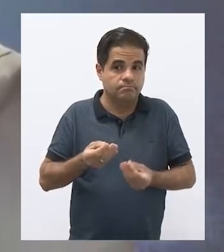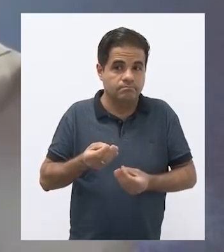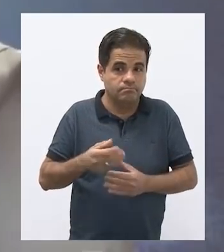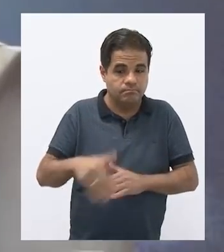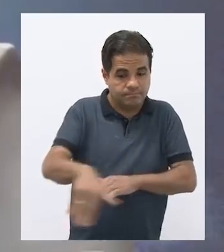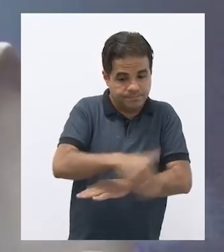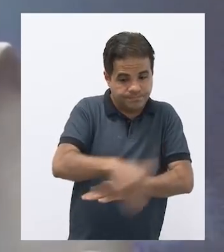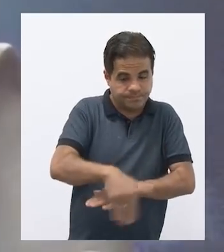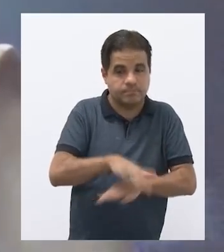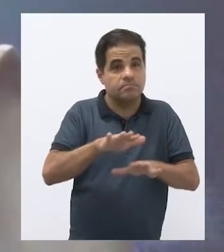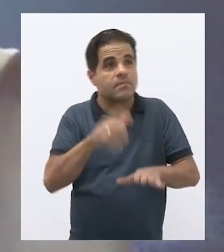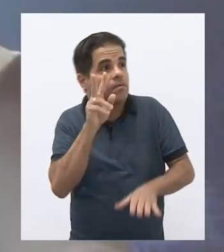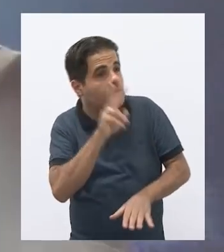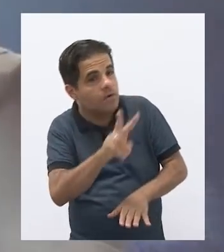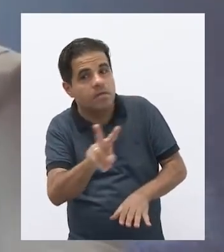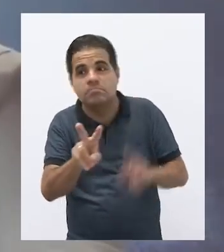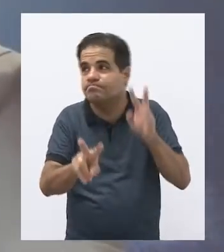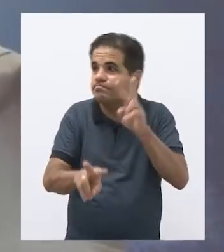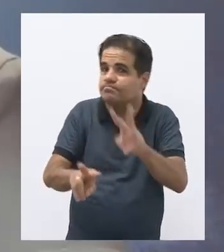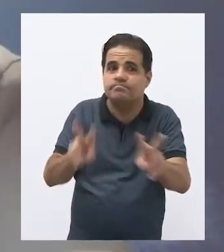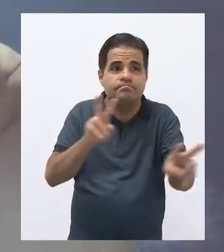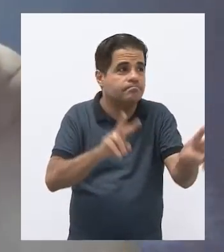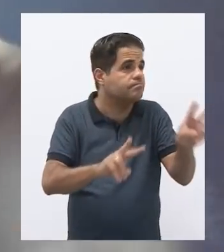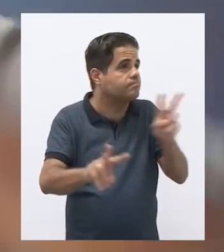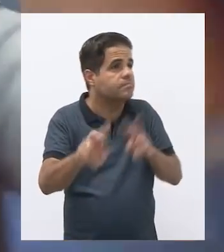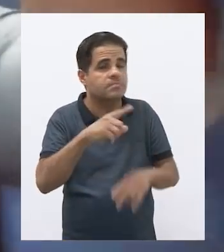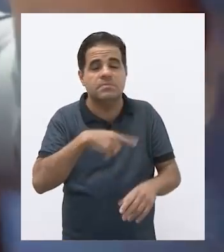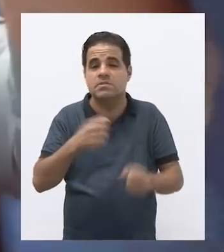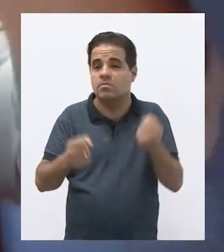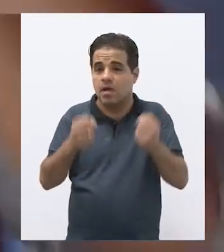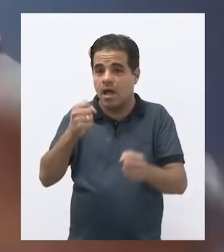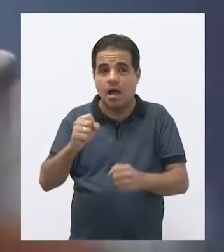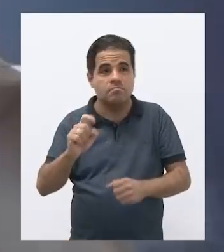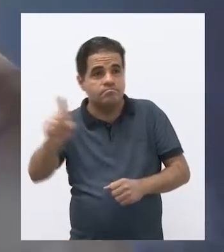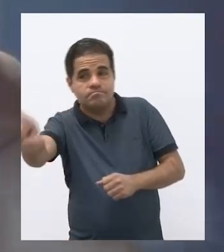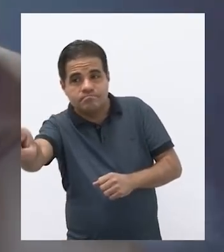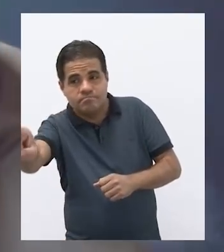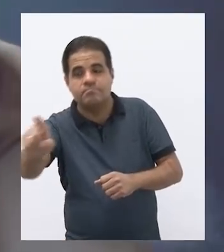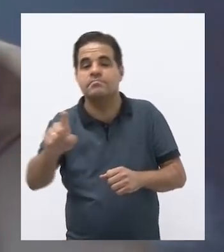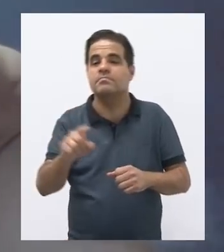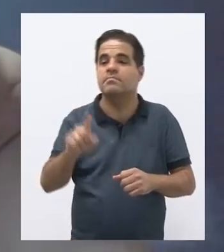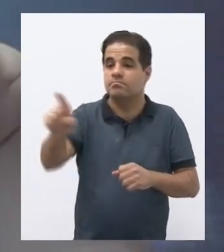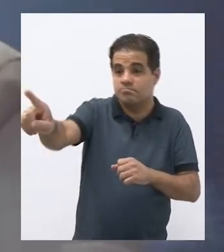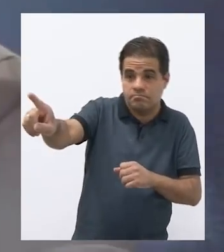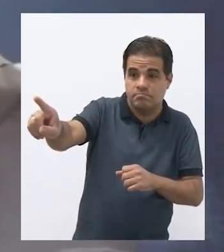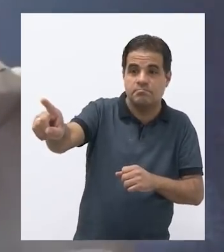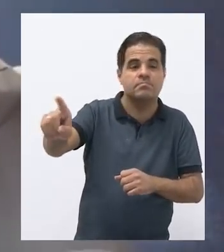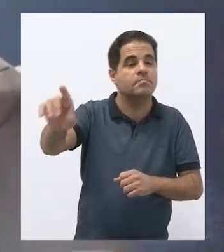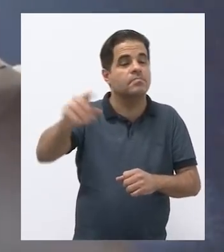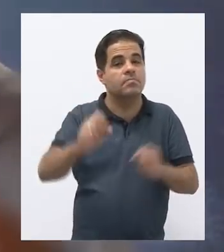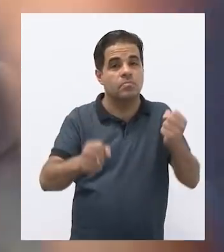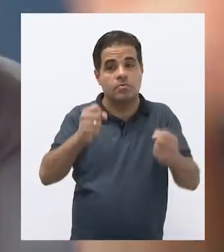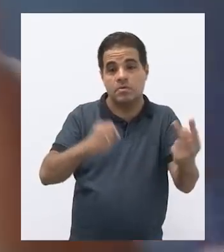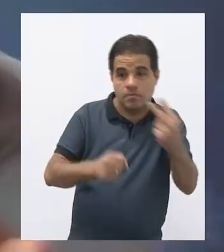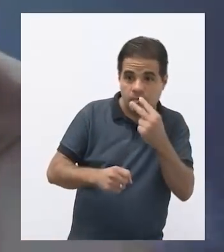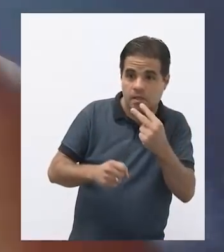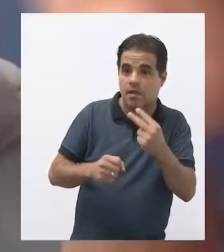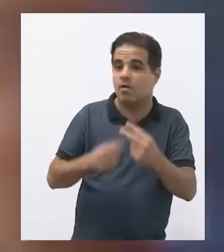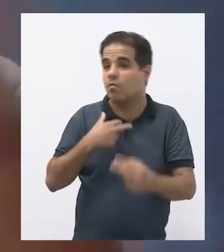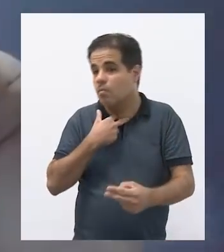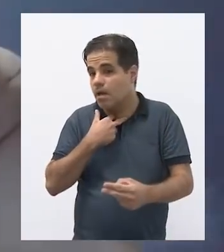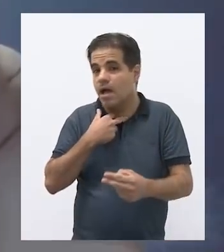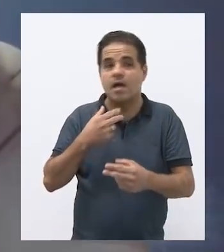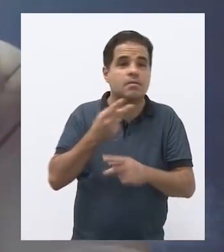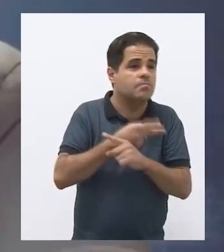calçada ali, ficava de olho, à medida que percebia que tinha um carro, vinha, fazia o sinal, às vezes o motorista não viu, ele estava ocupado,